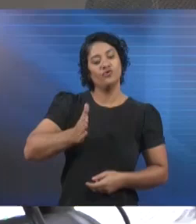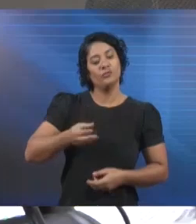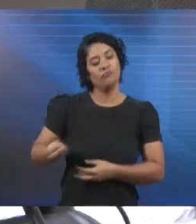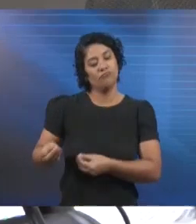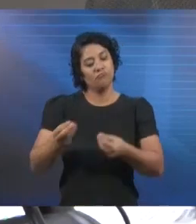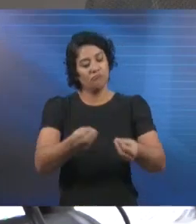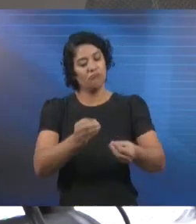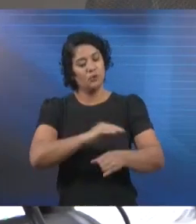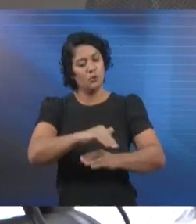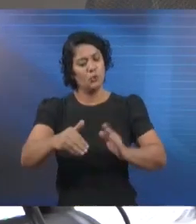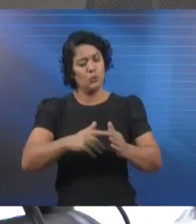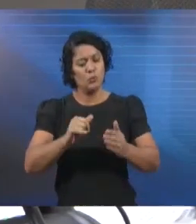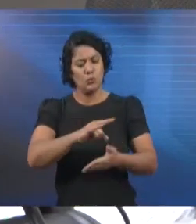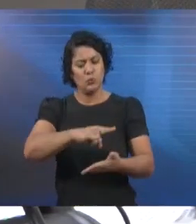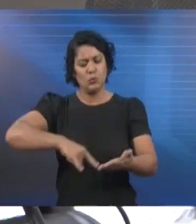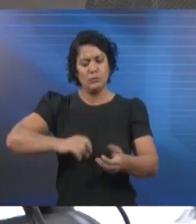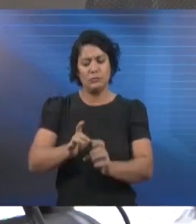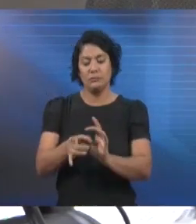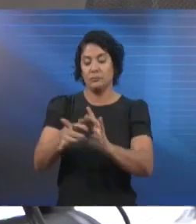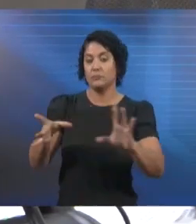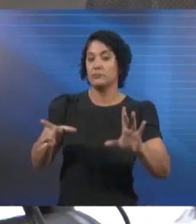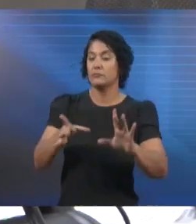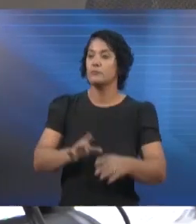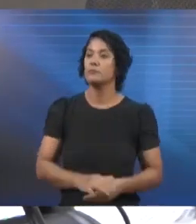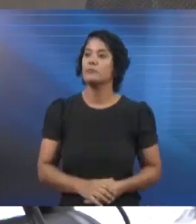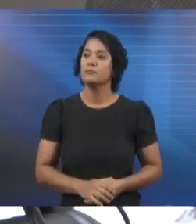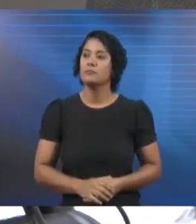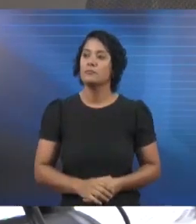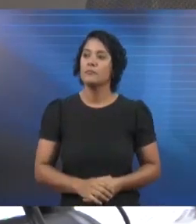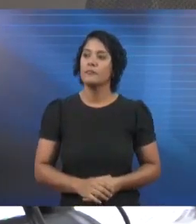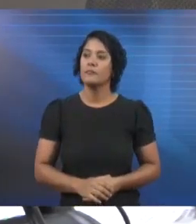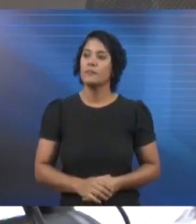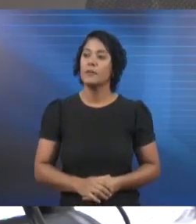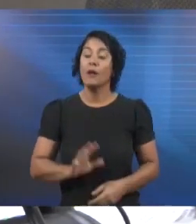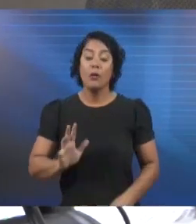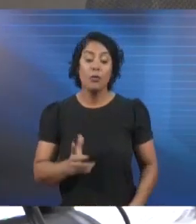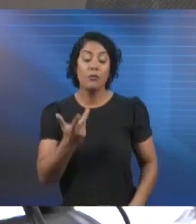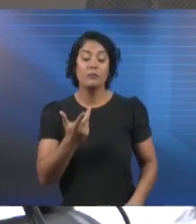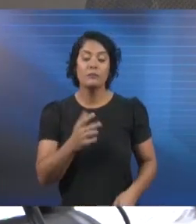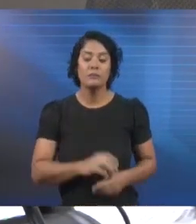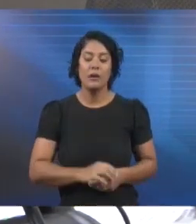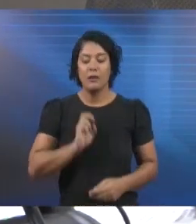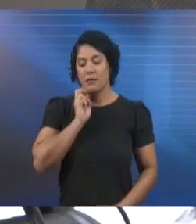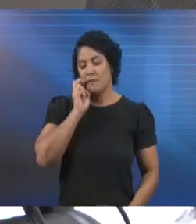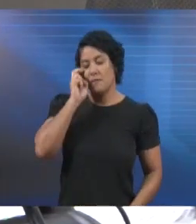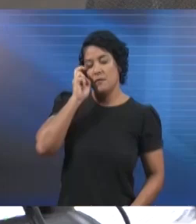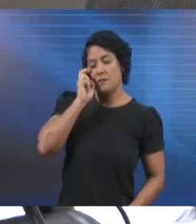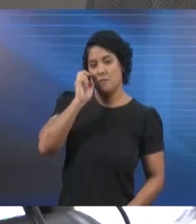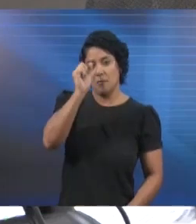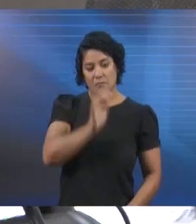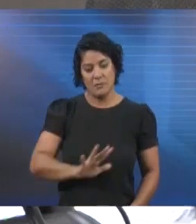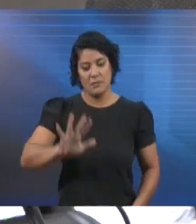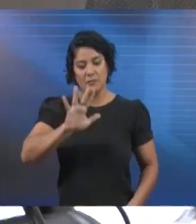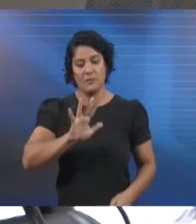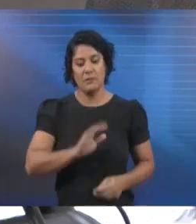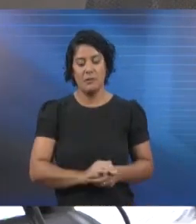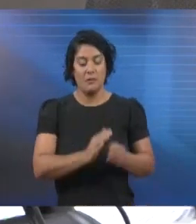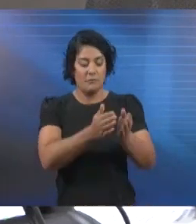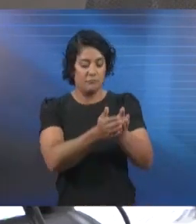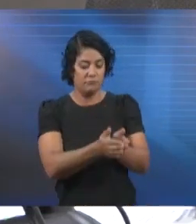Entregue toda essa documentação para liberação e o que foi que ocorreu um constrangimento Nacional uma